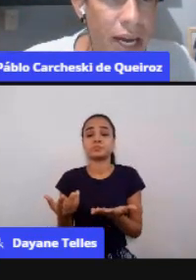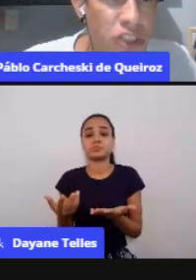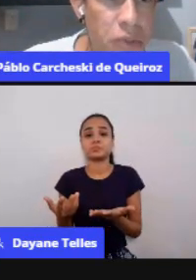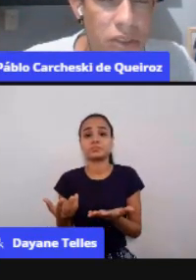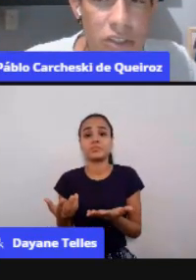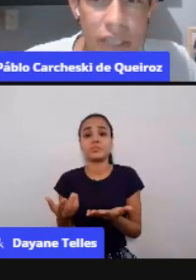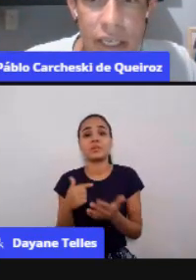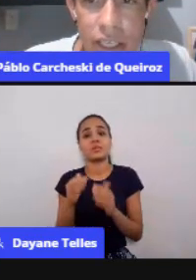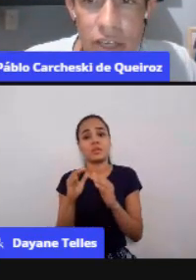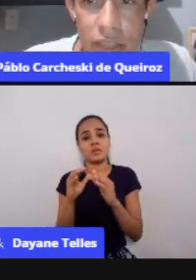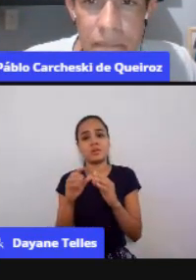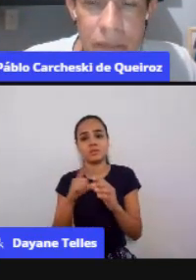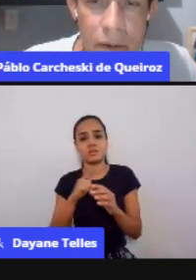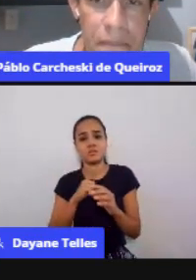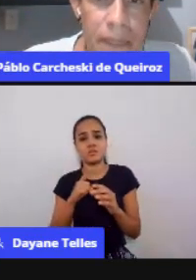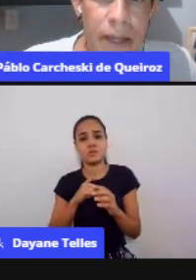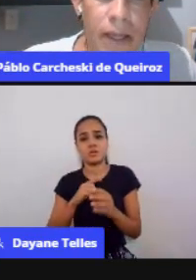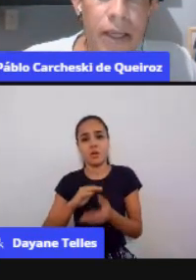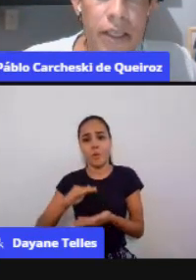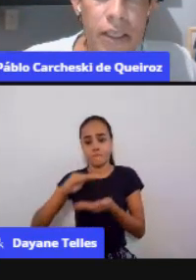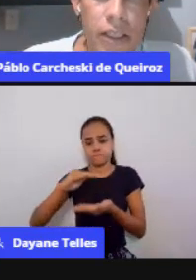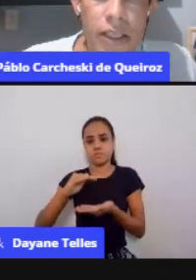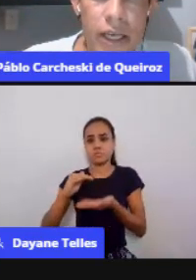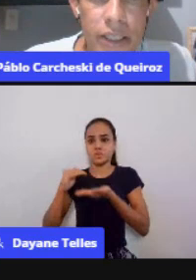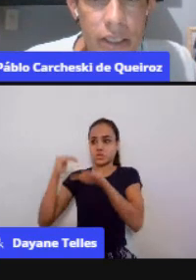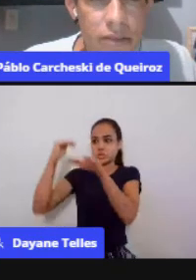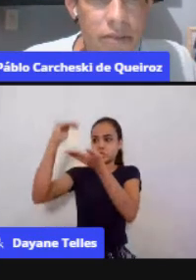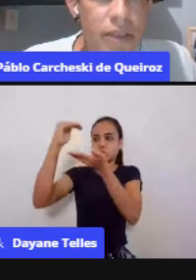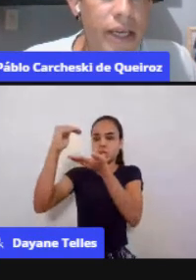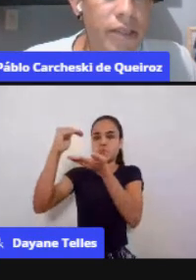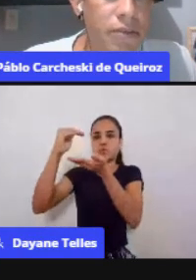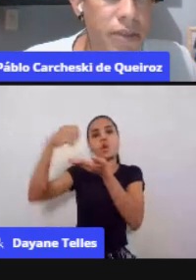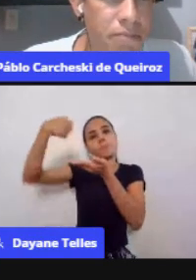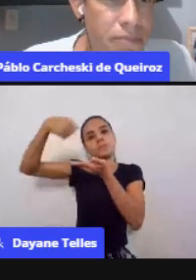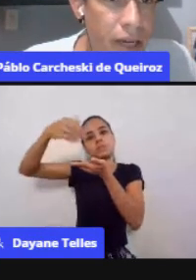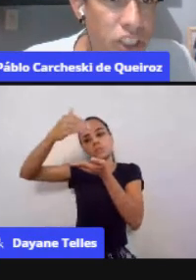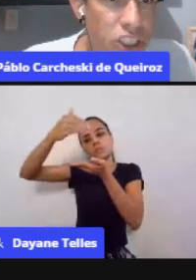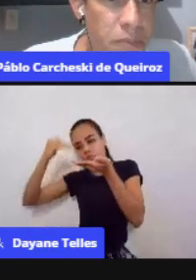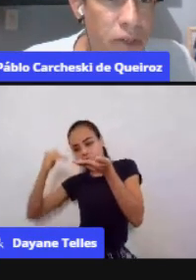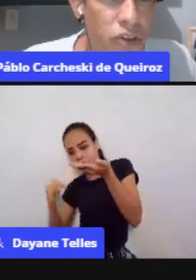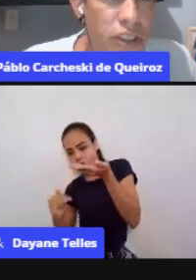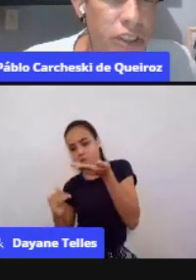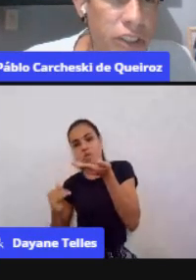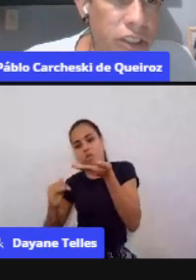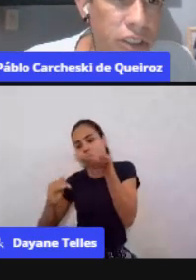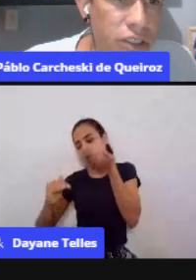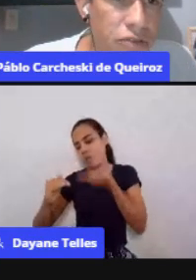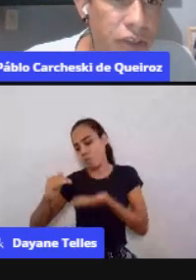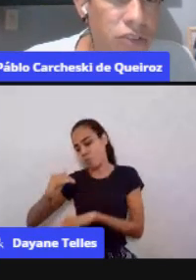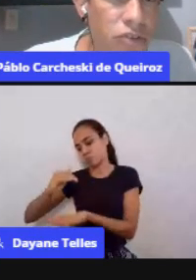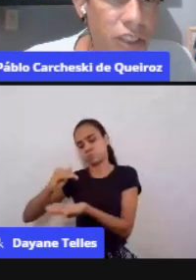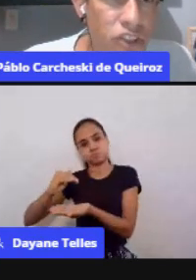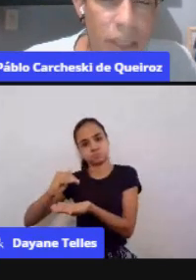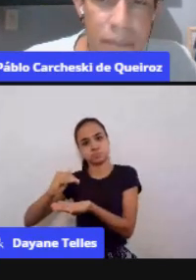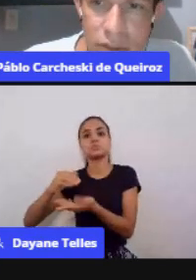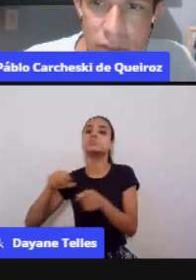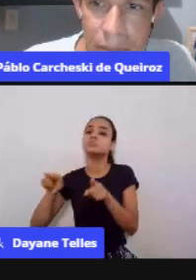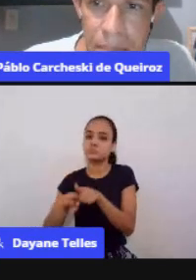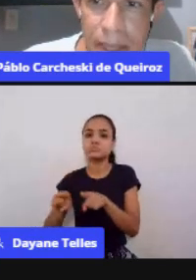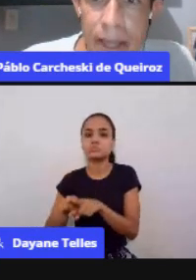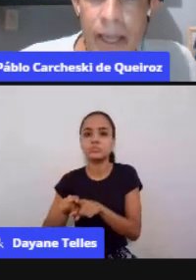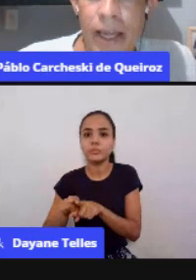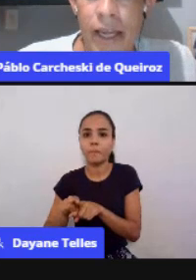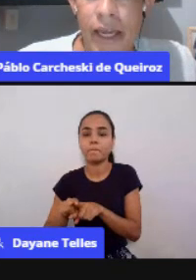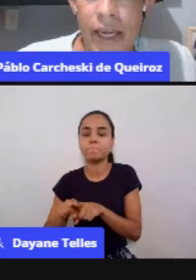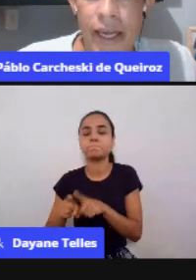blocos embaixo, porque senão eles cairiam, né? Tal. E aí, né, a gente pegou e fez alguns questionamentos,